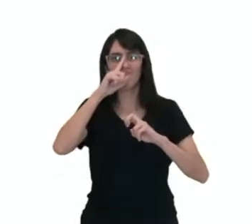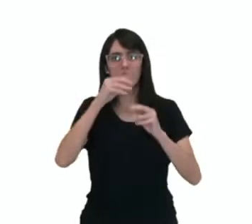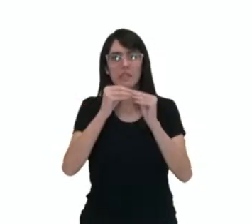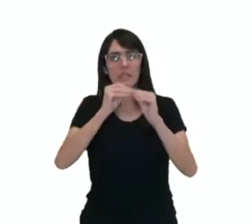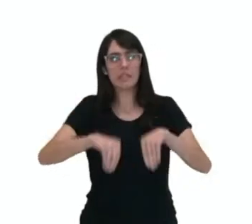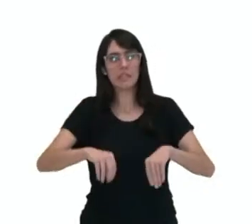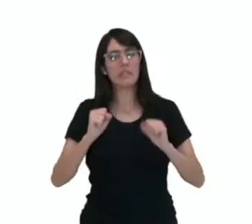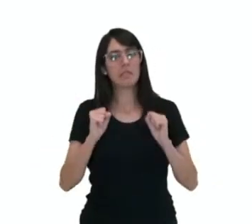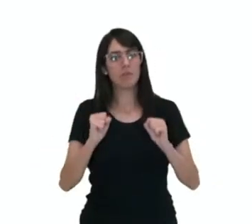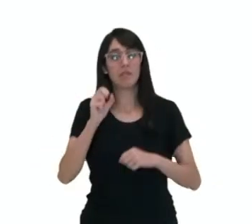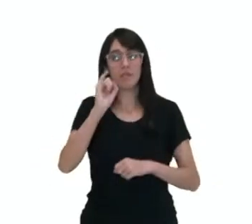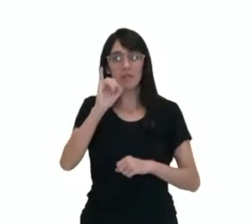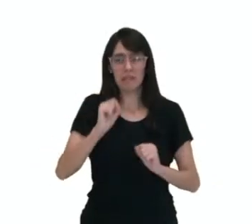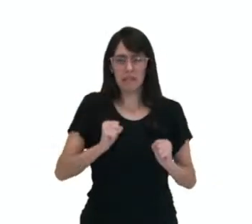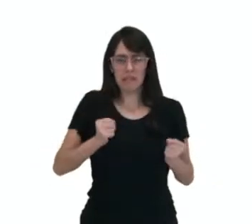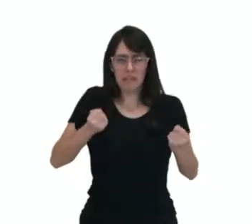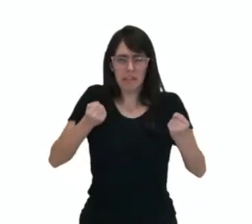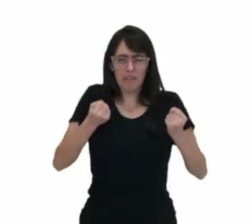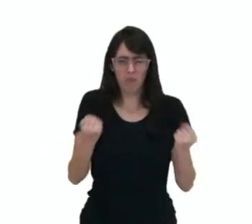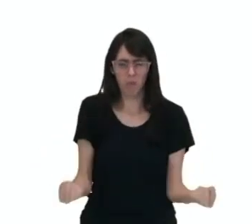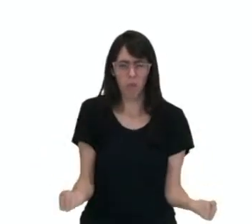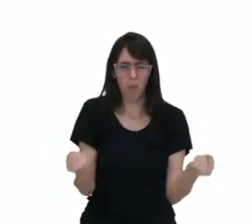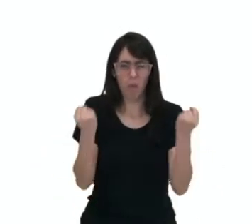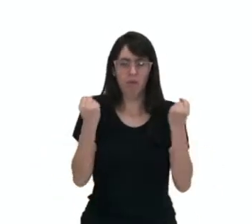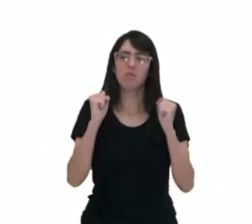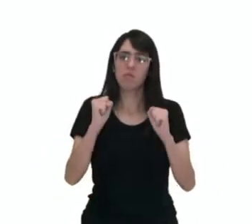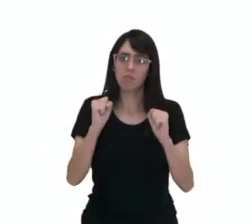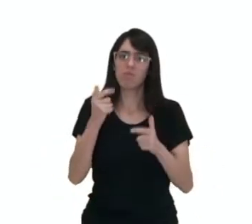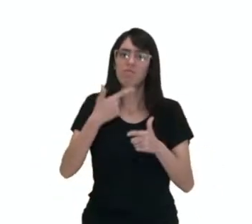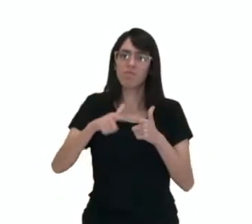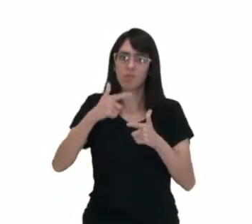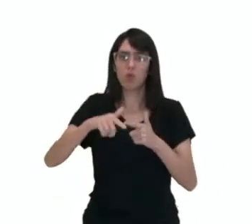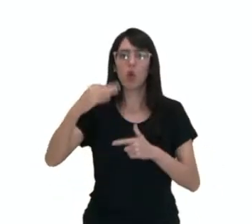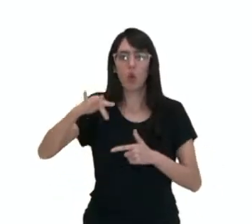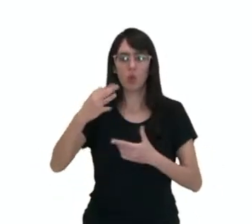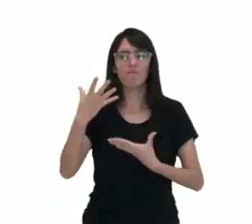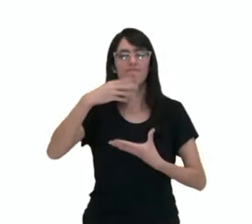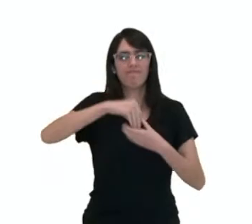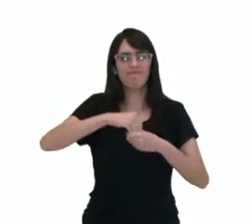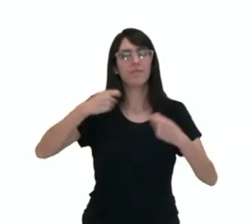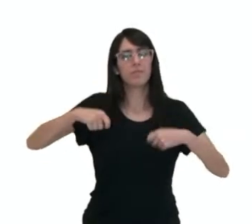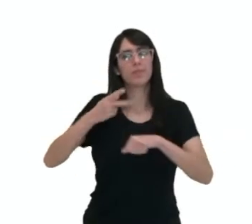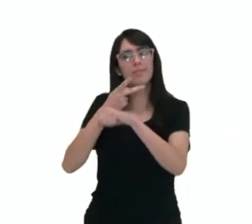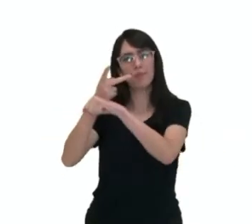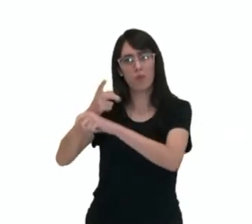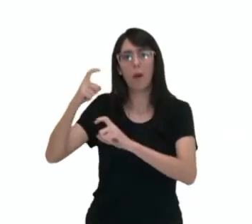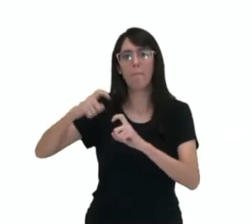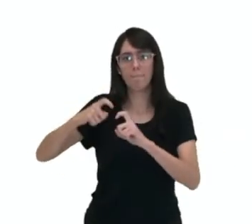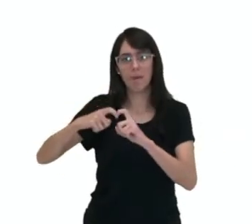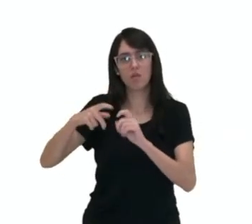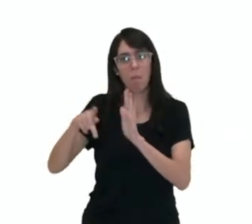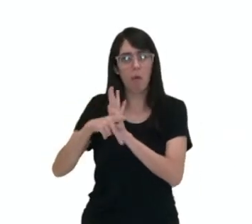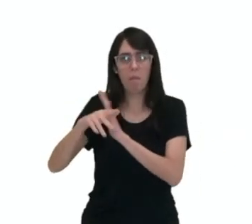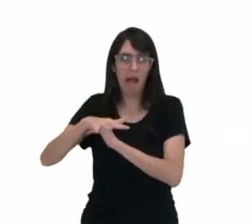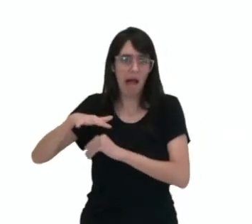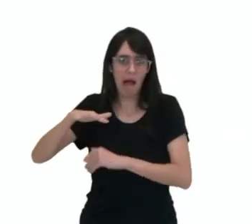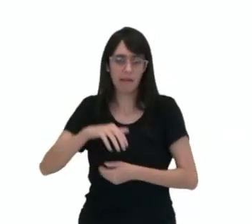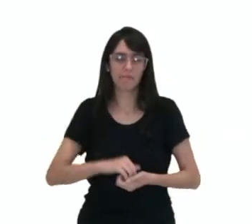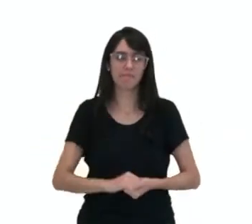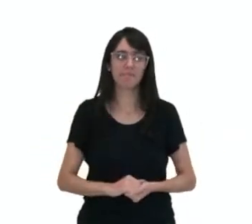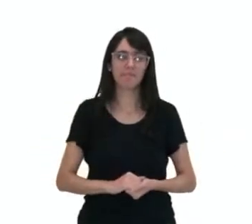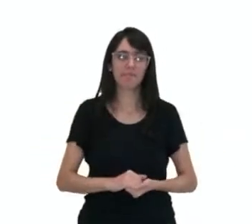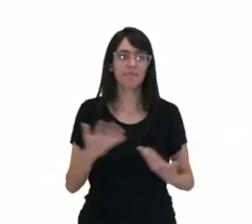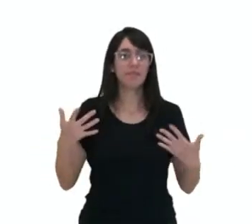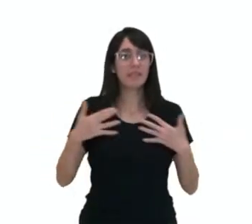um esforço pode levar a lesões, explicou, né, um médico da área. Então, o tecido